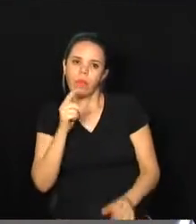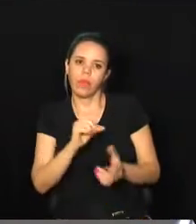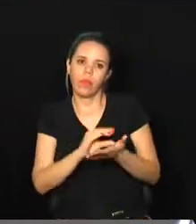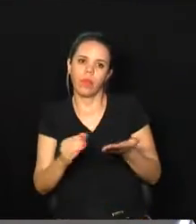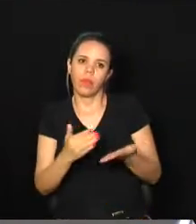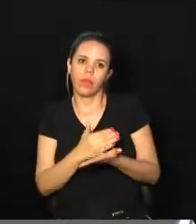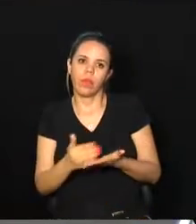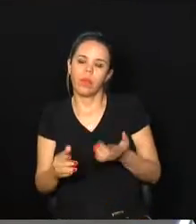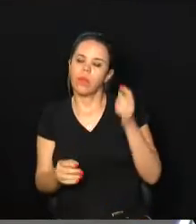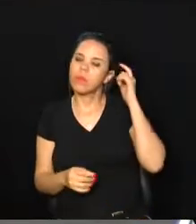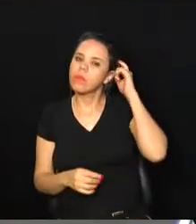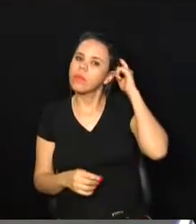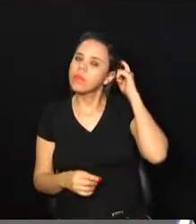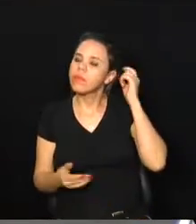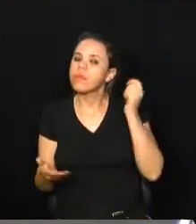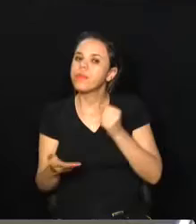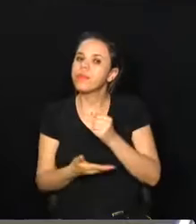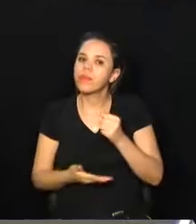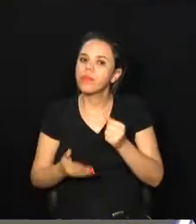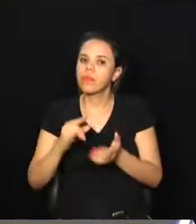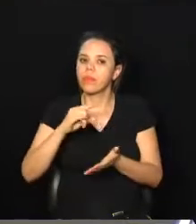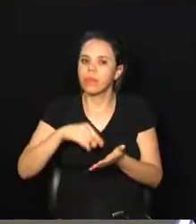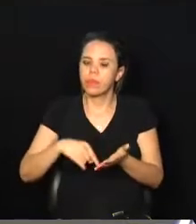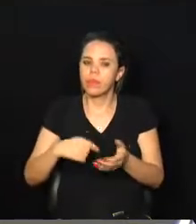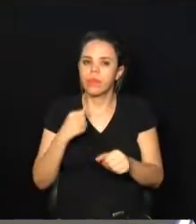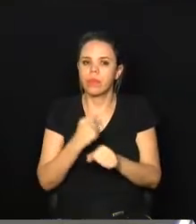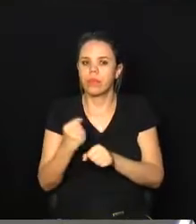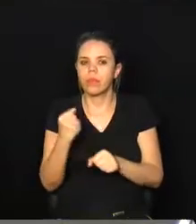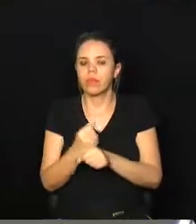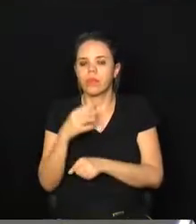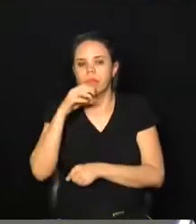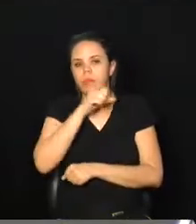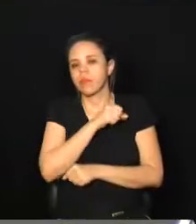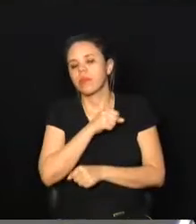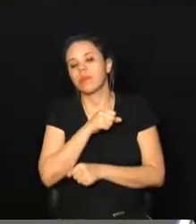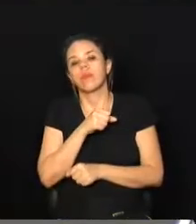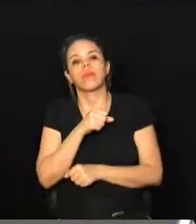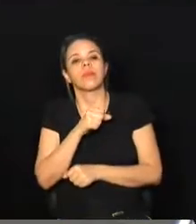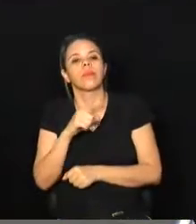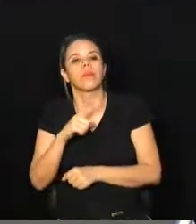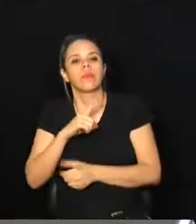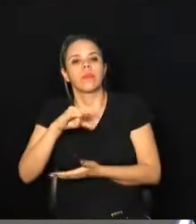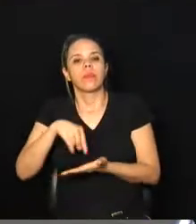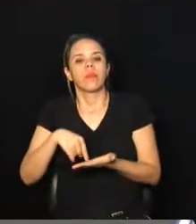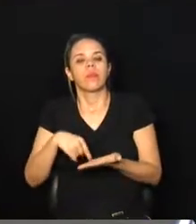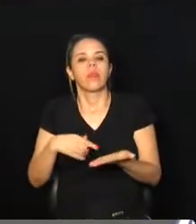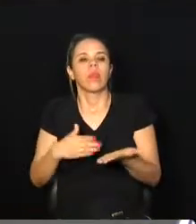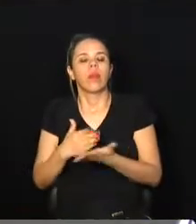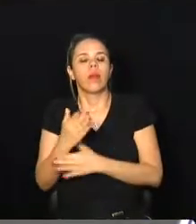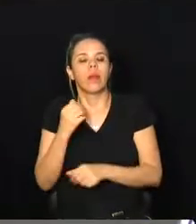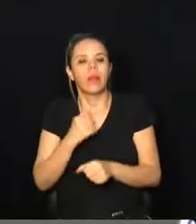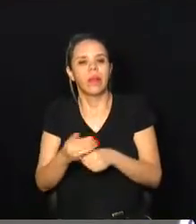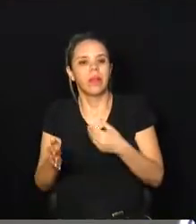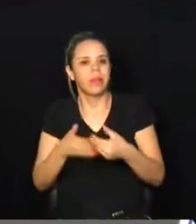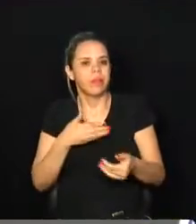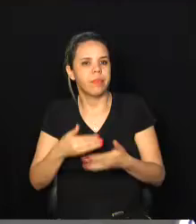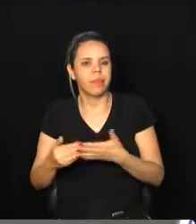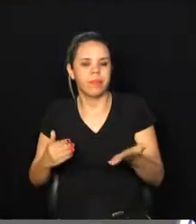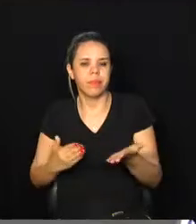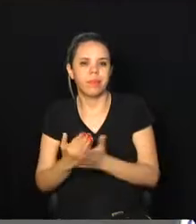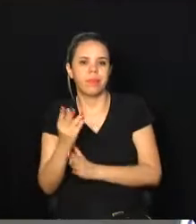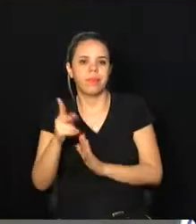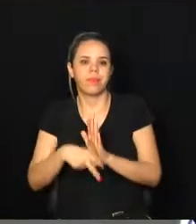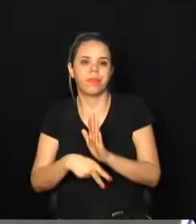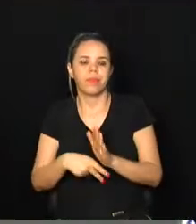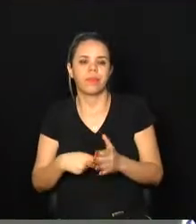mas basicamente é o licenciamento de obra imediato. Você tem um alvará de obra, independente da aprovação do projeto,